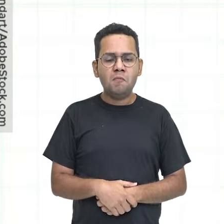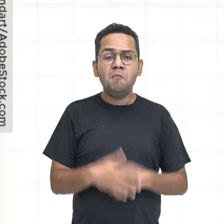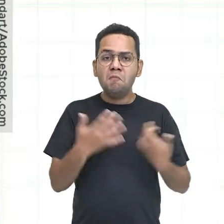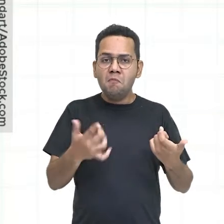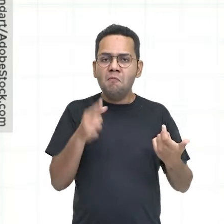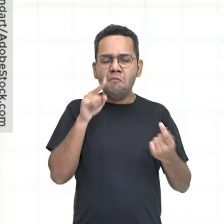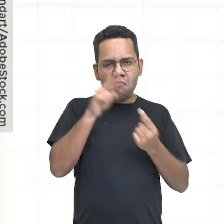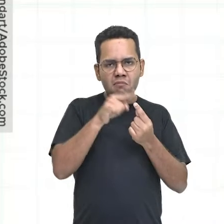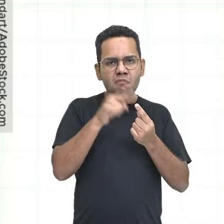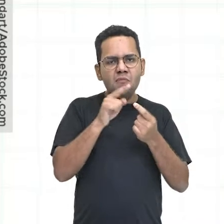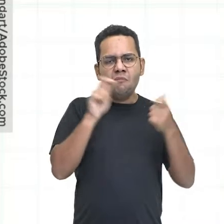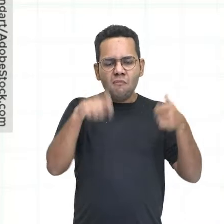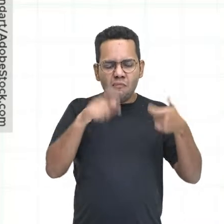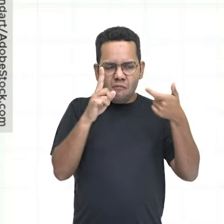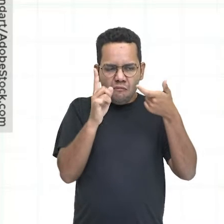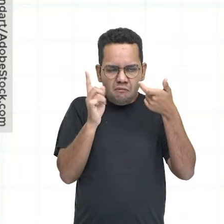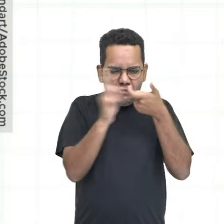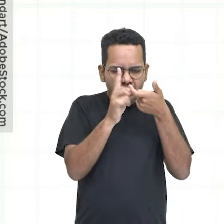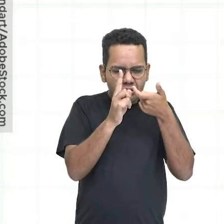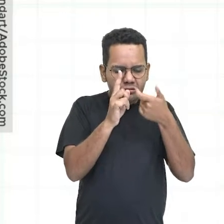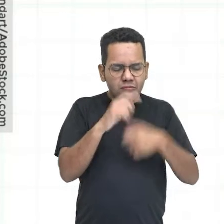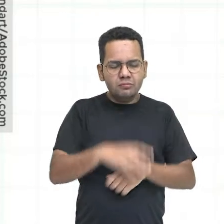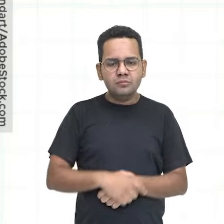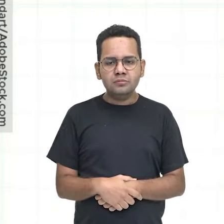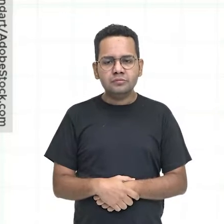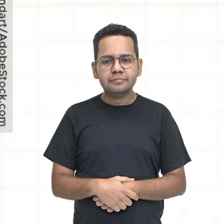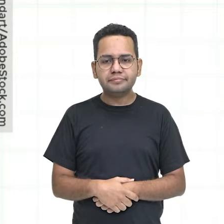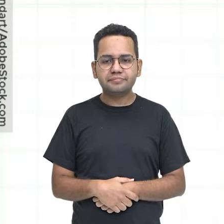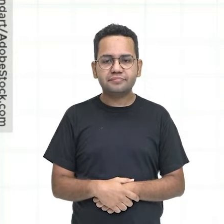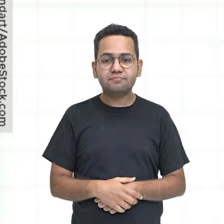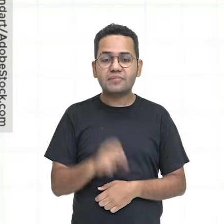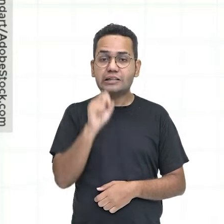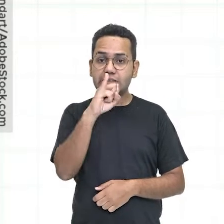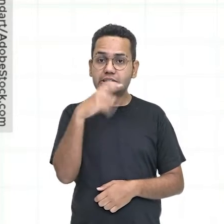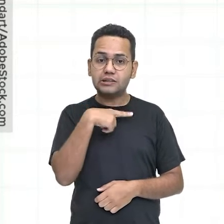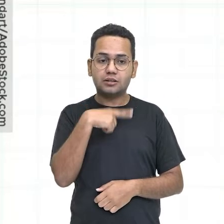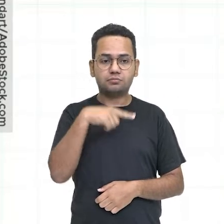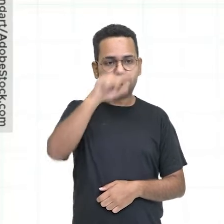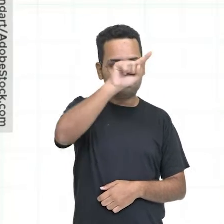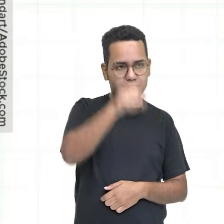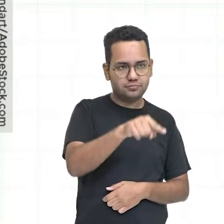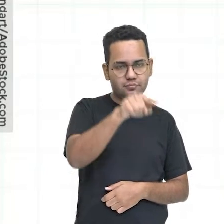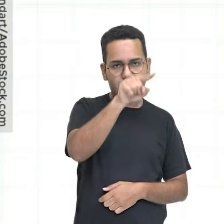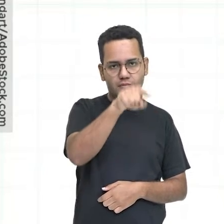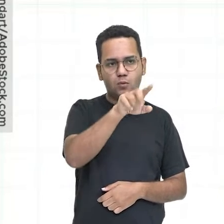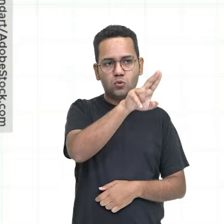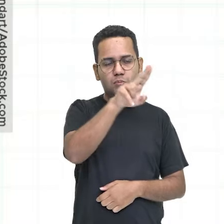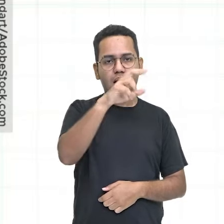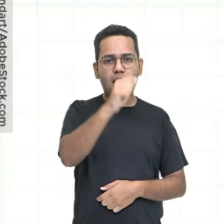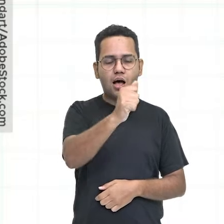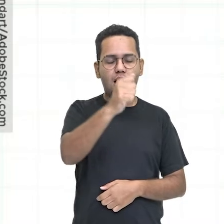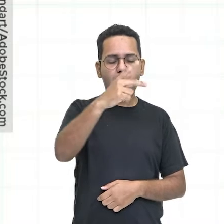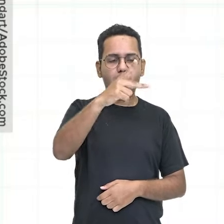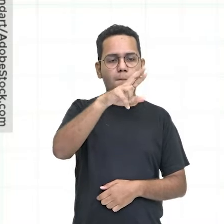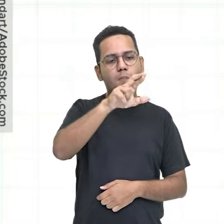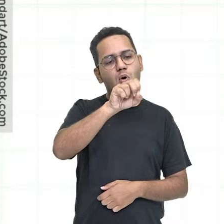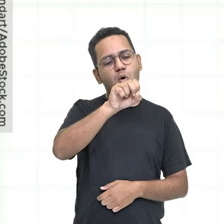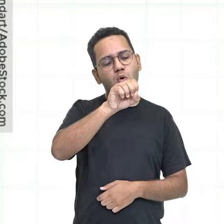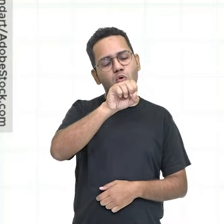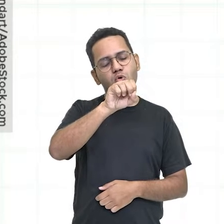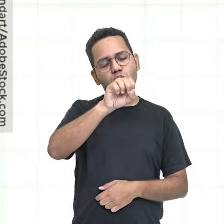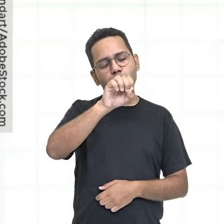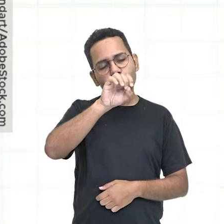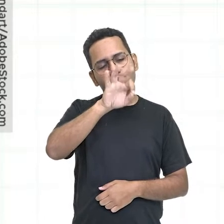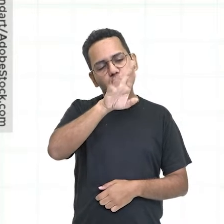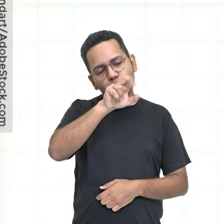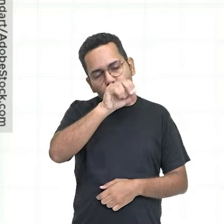abreviadas, tá? Então, se vocês verem a presença aqui desse sinalzinho aqui, né, que é o apóstrofo, ele também é um indicativo de que